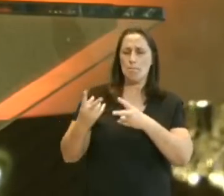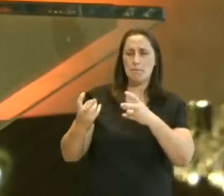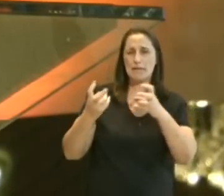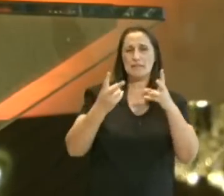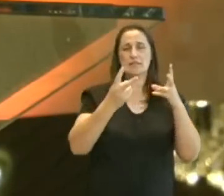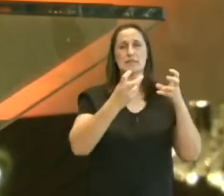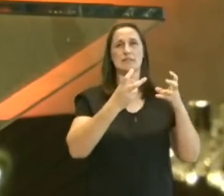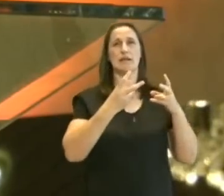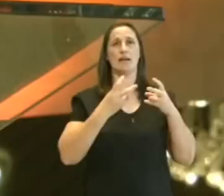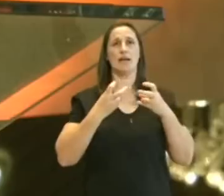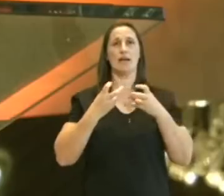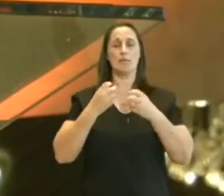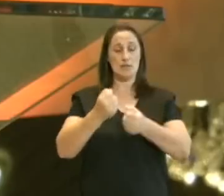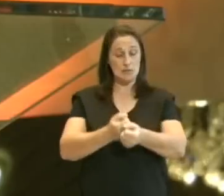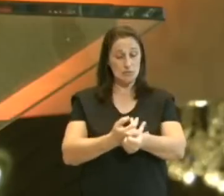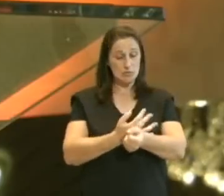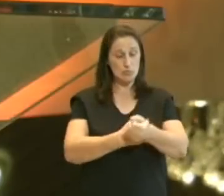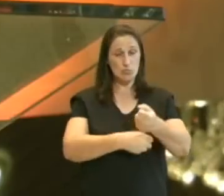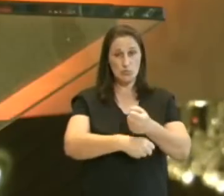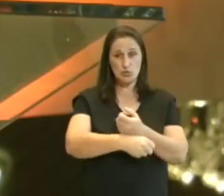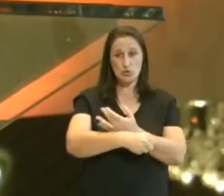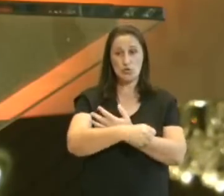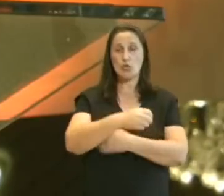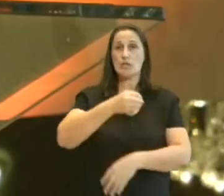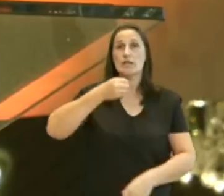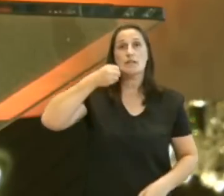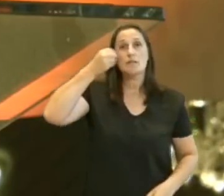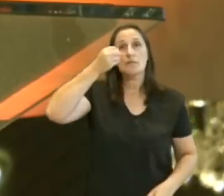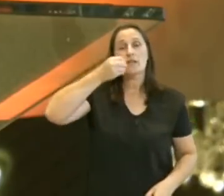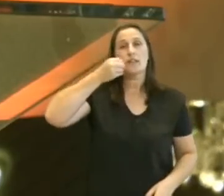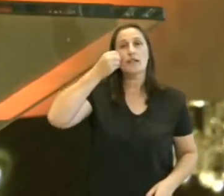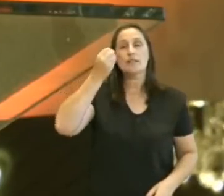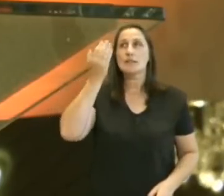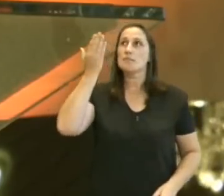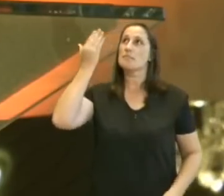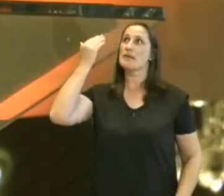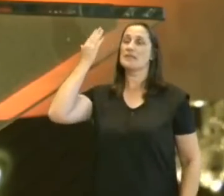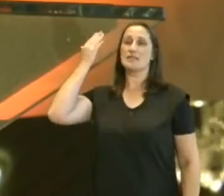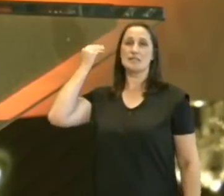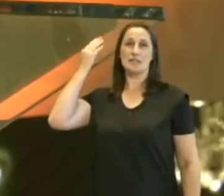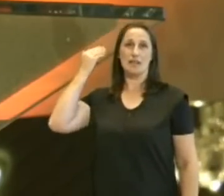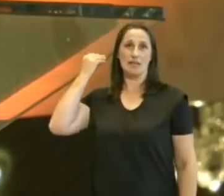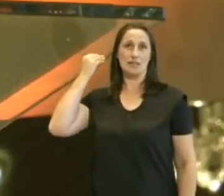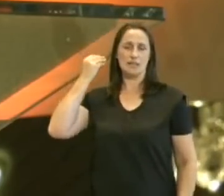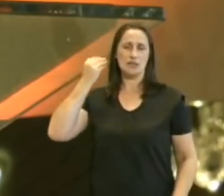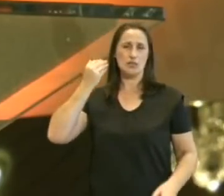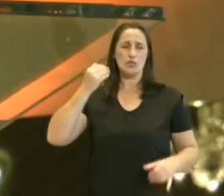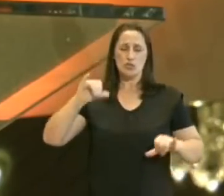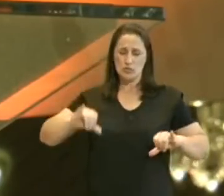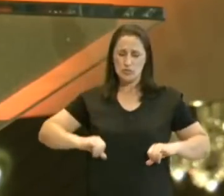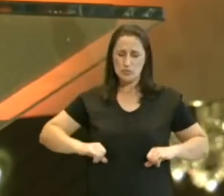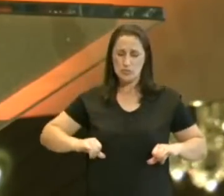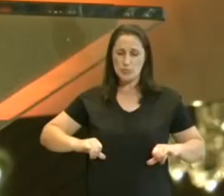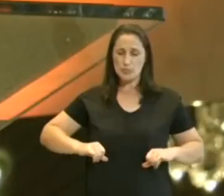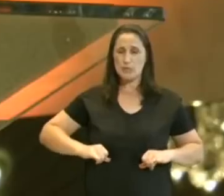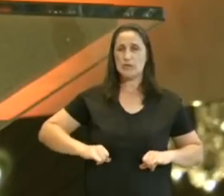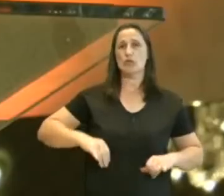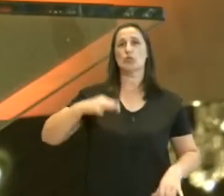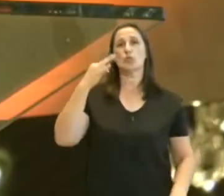de nossas emoções, experiências passadas, dores,